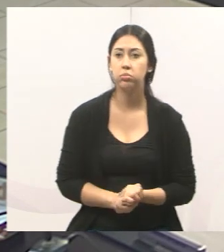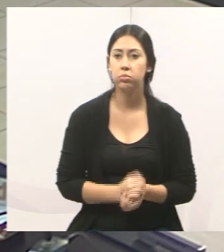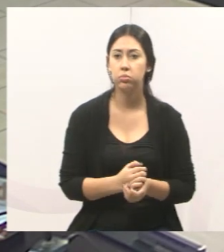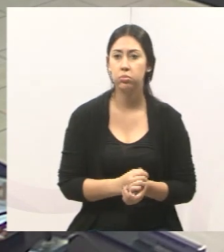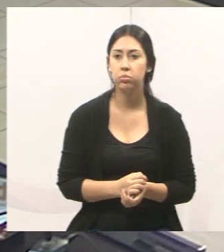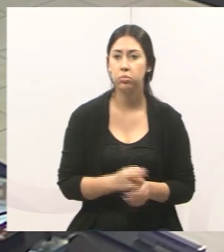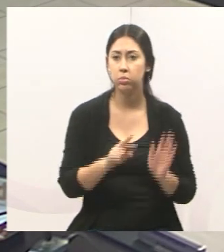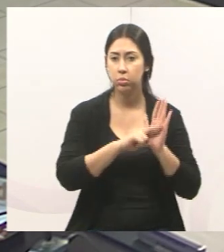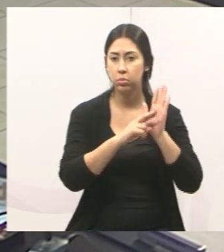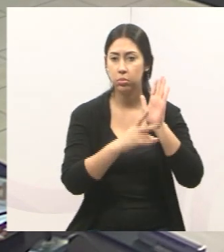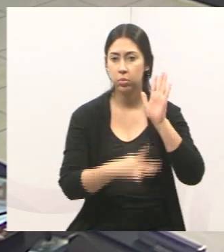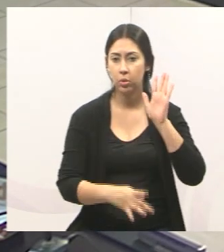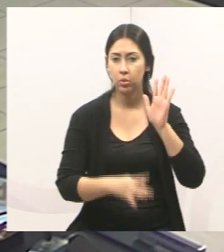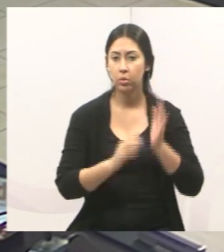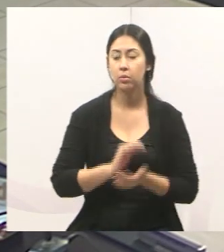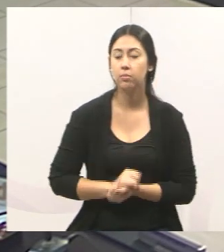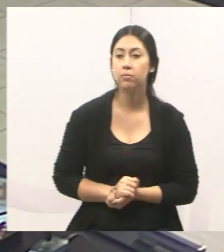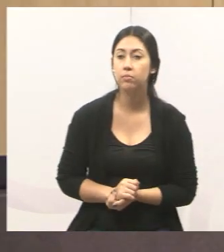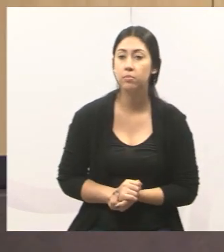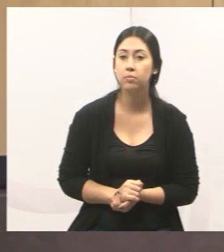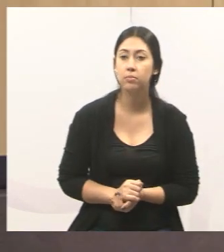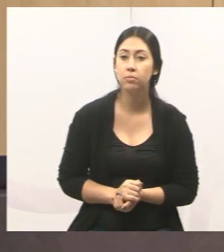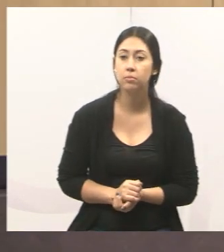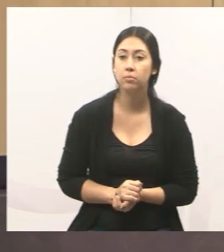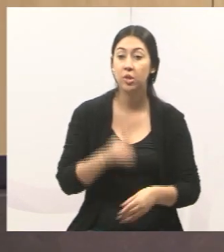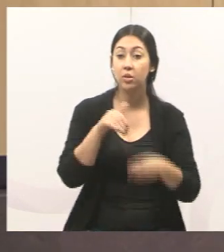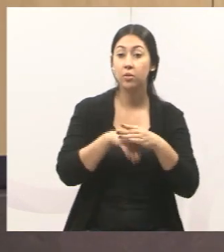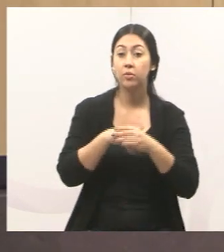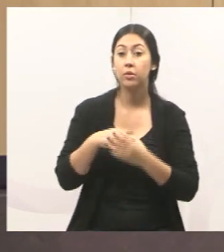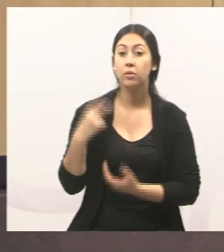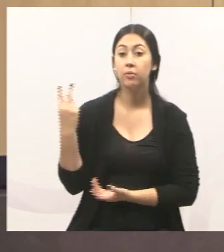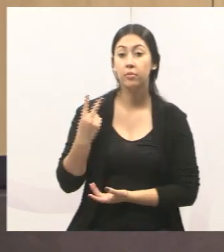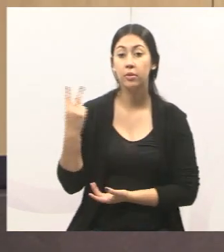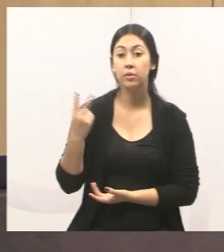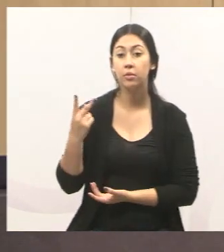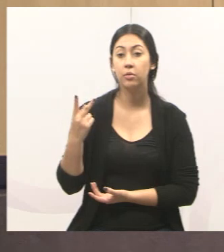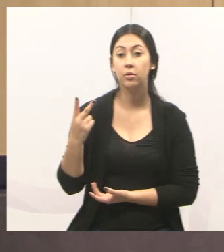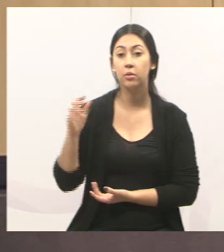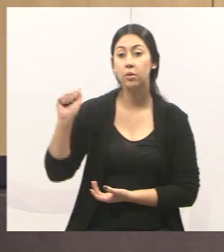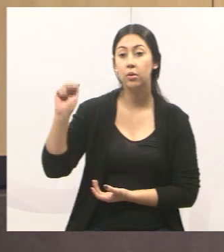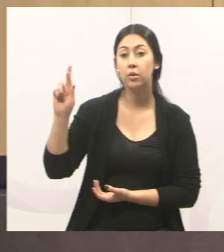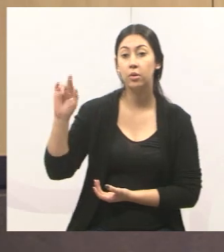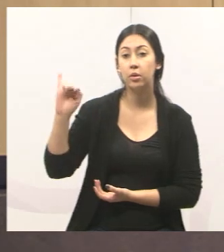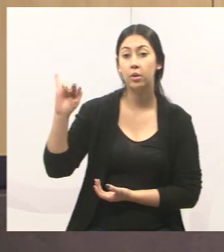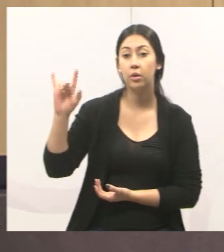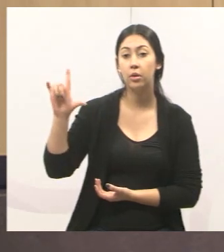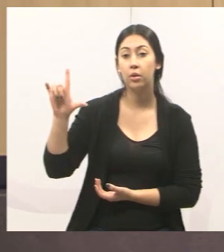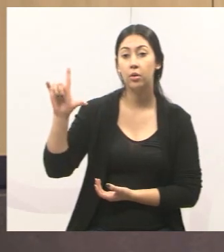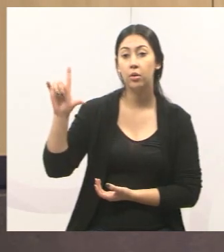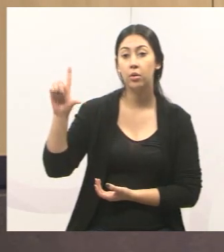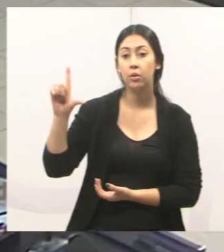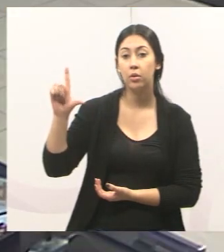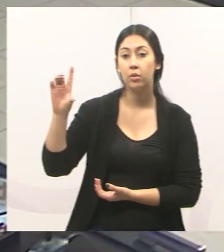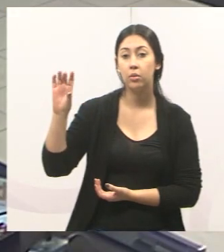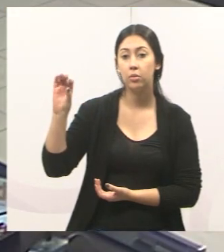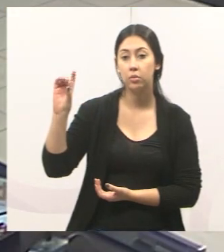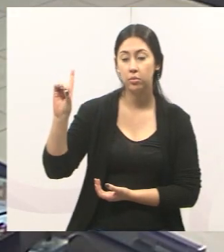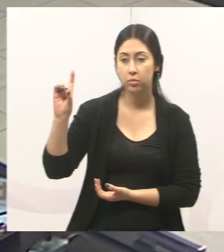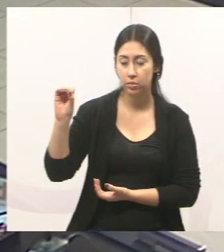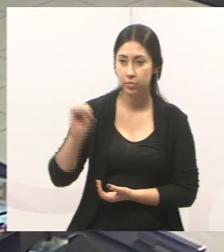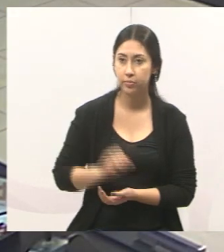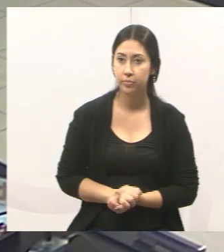parecer do Tribunal de Contas. Como vota o vereador Arildo Batista? Só quero justificar meu voto